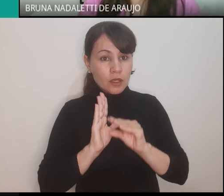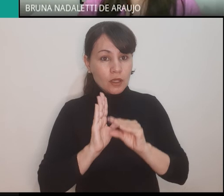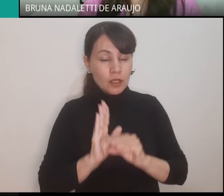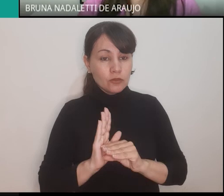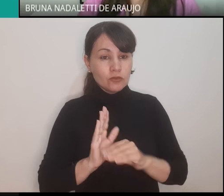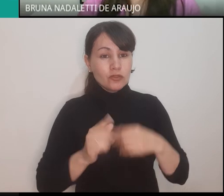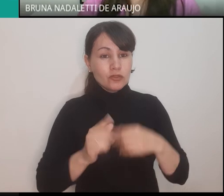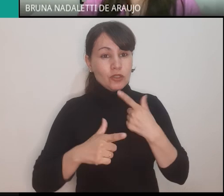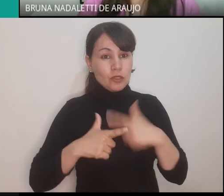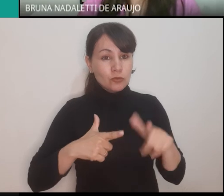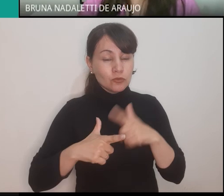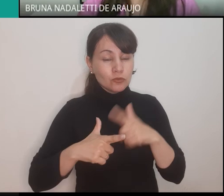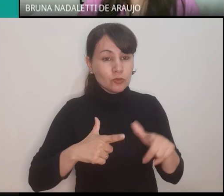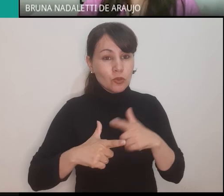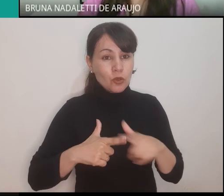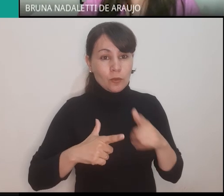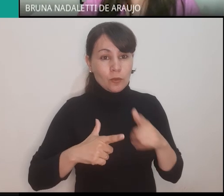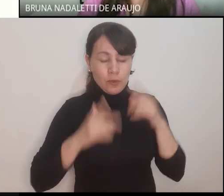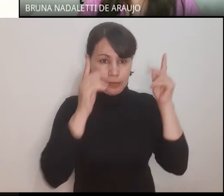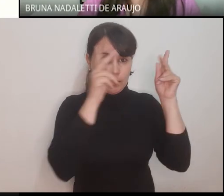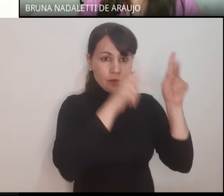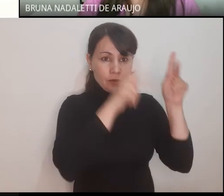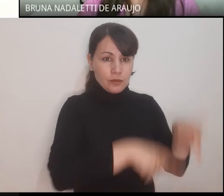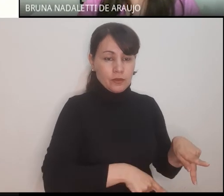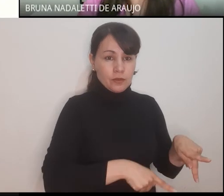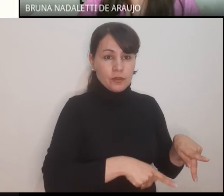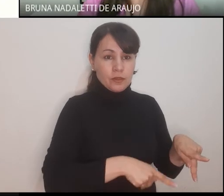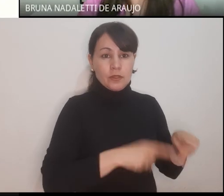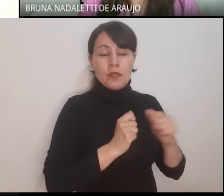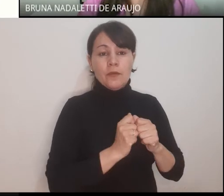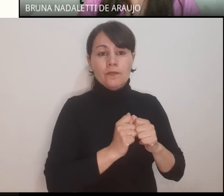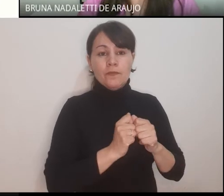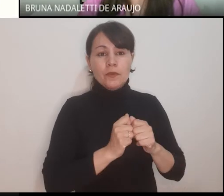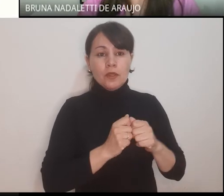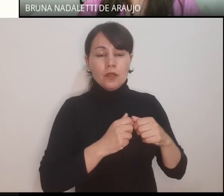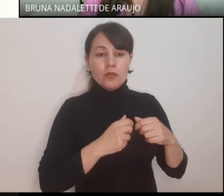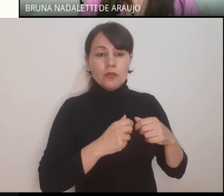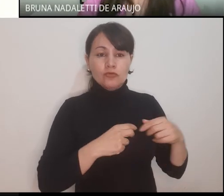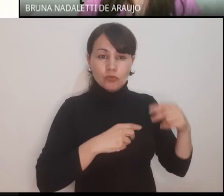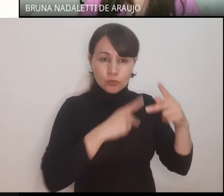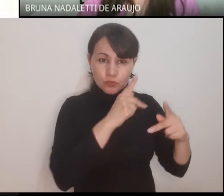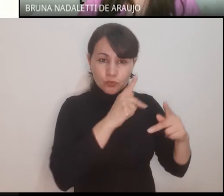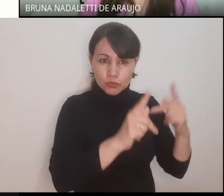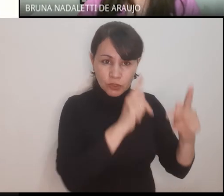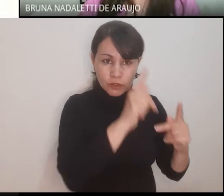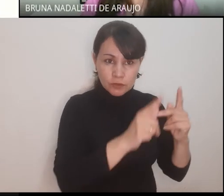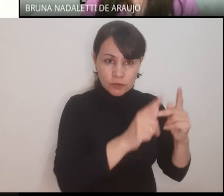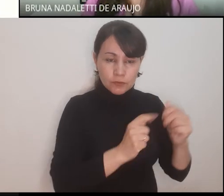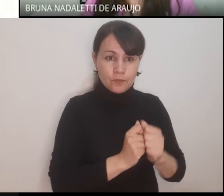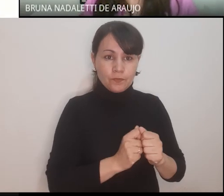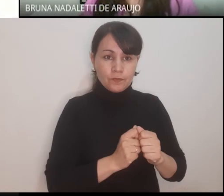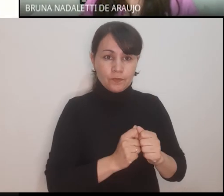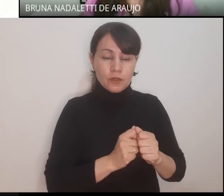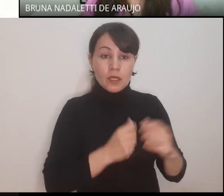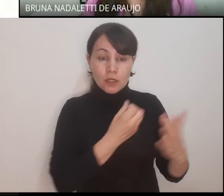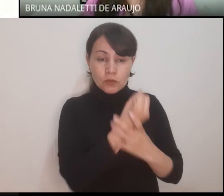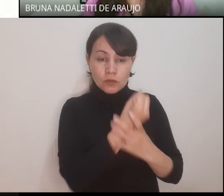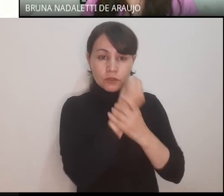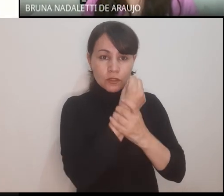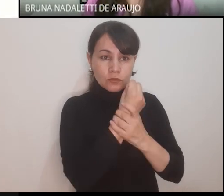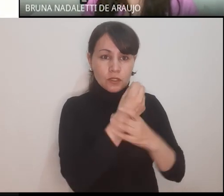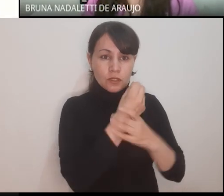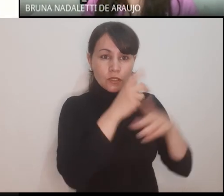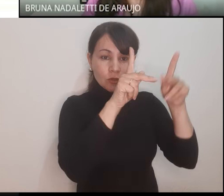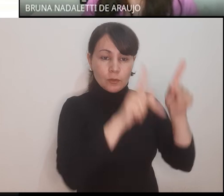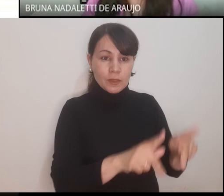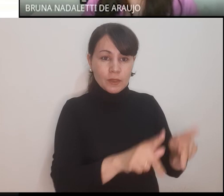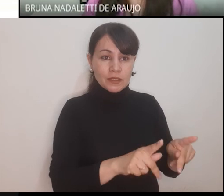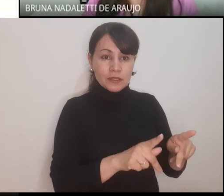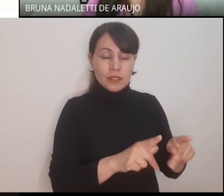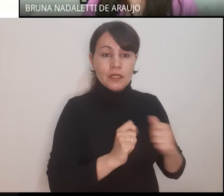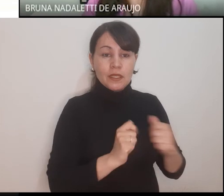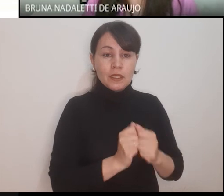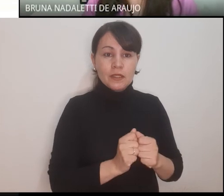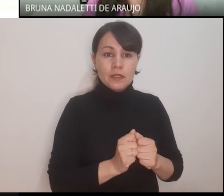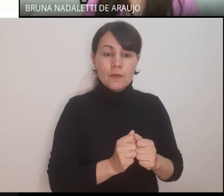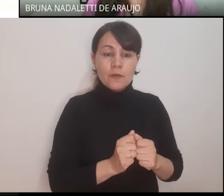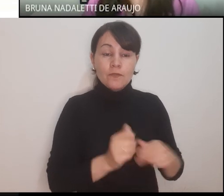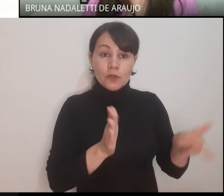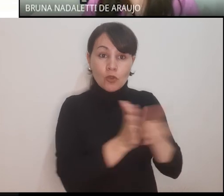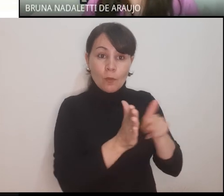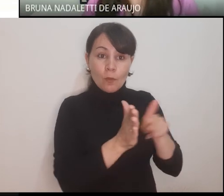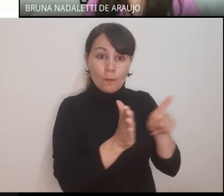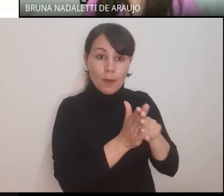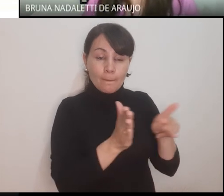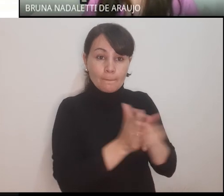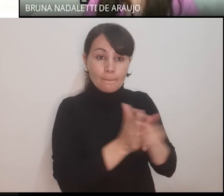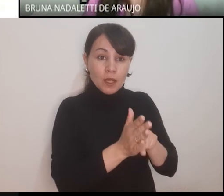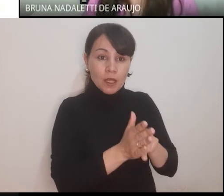danos ao paciente devido a este procedimento. Então, a segurança do paciente e o papel da enfermagem